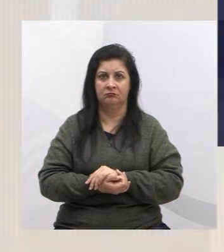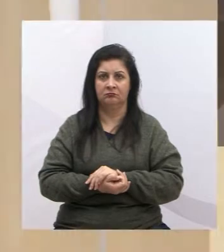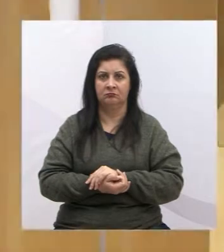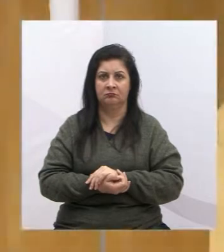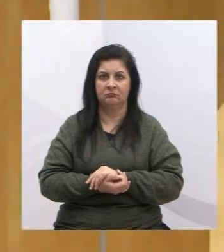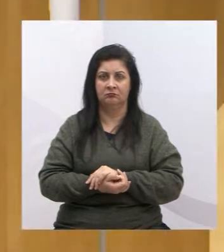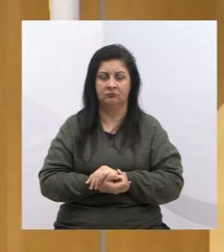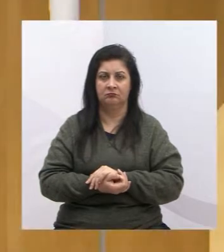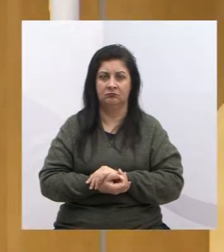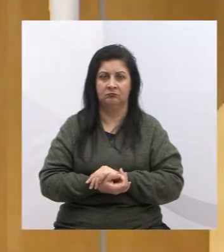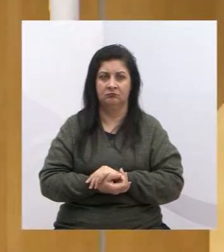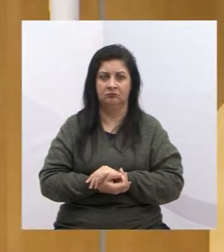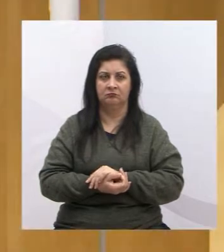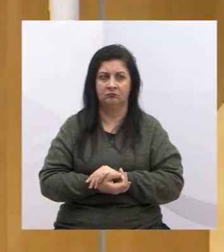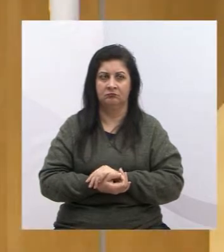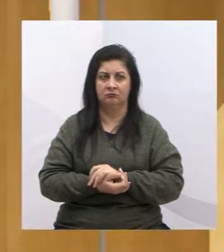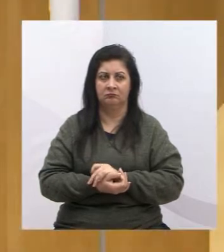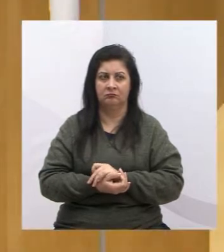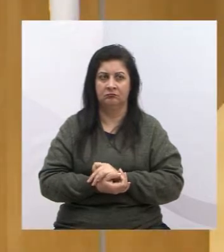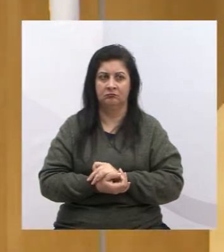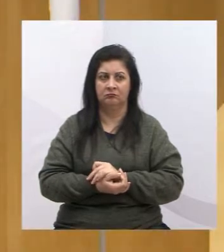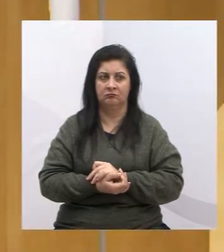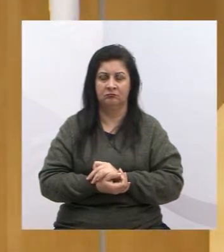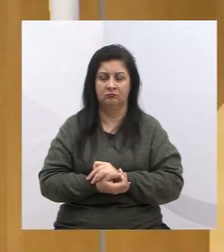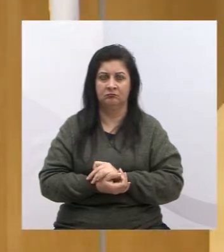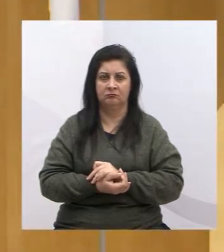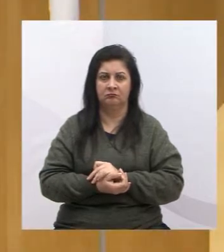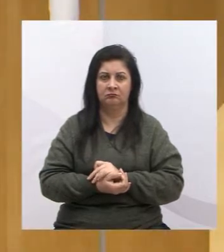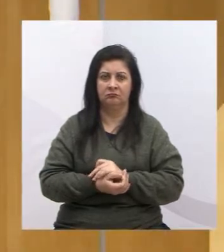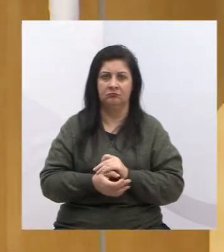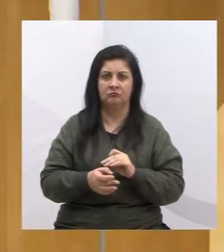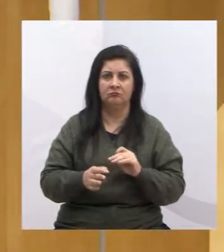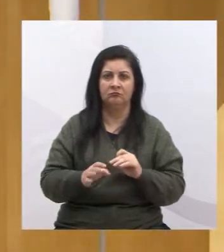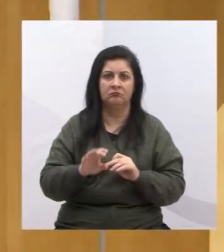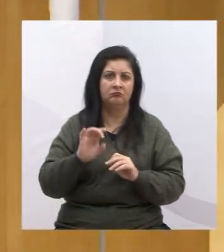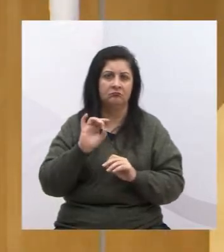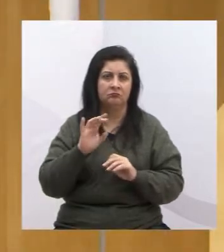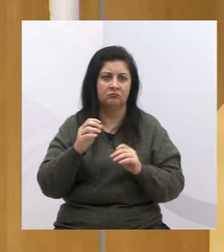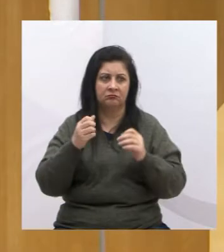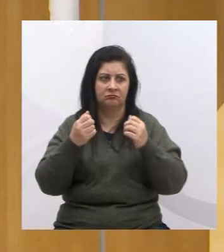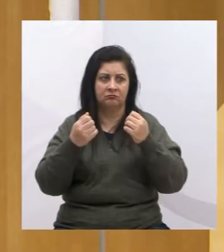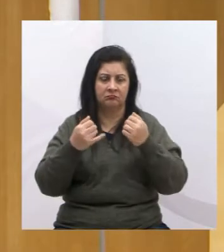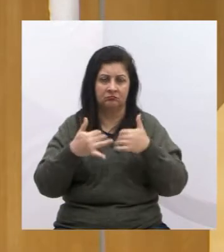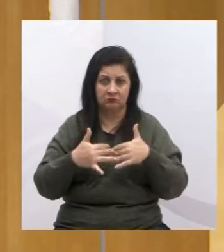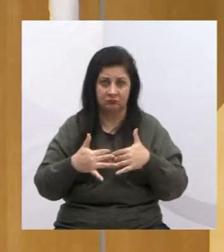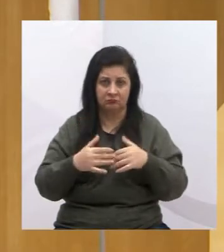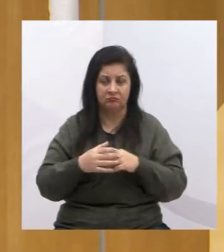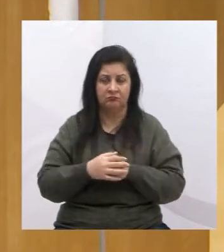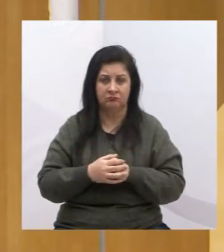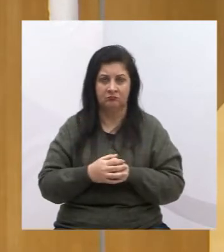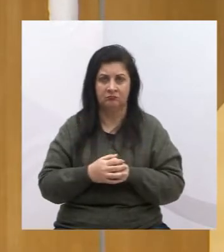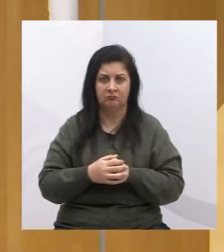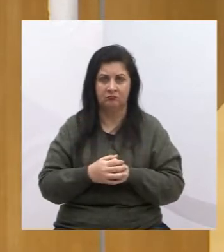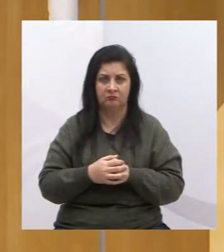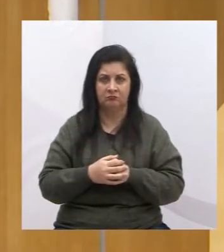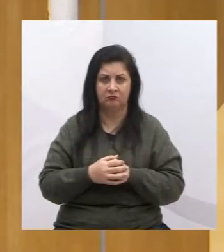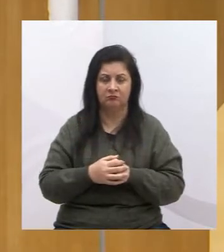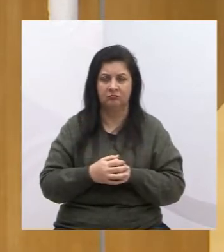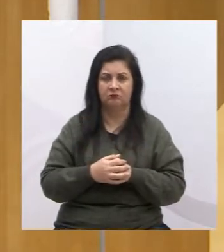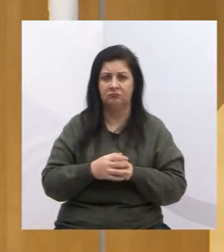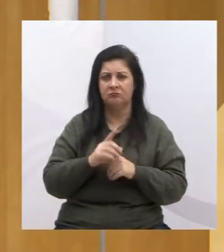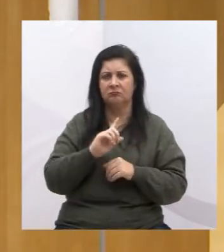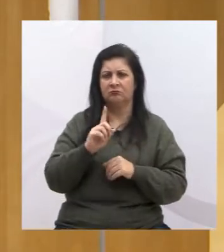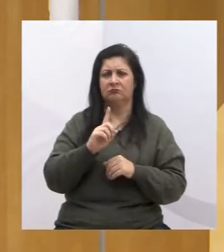Só para finalizar, senhor presidente, numa confusão no tempo aí, então só para dizer aqui que a intenção não é